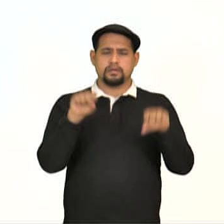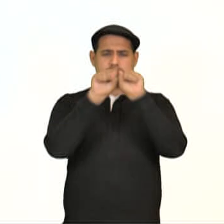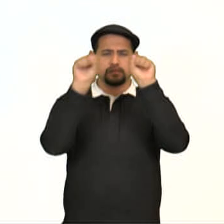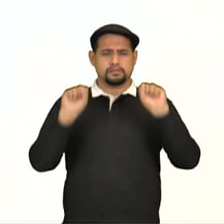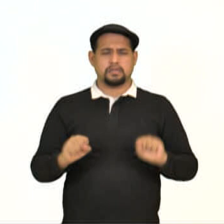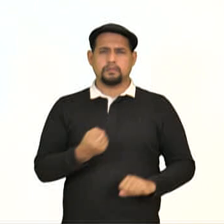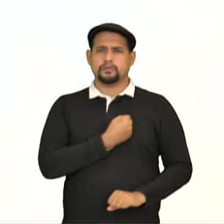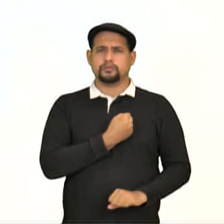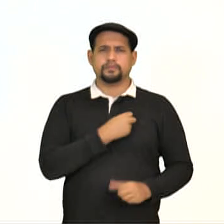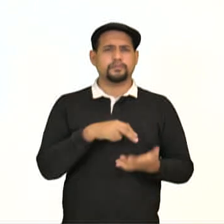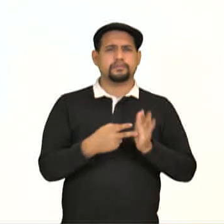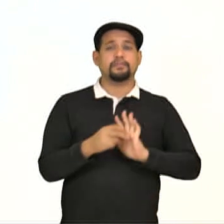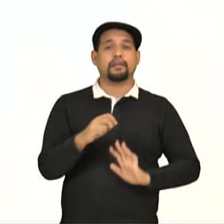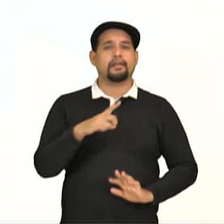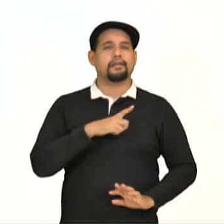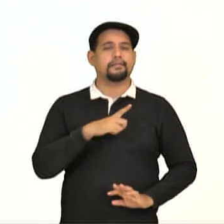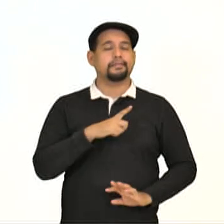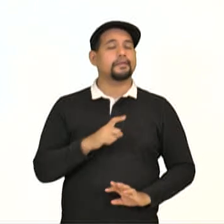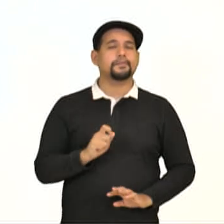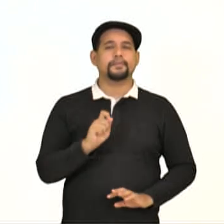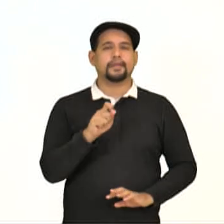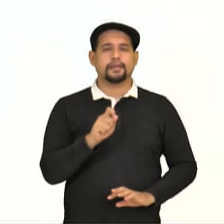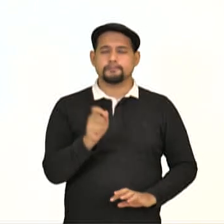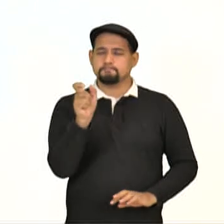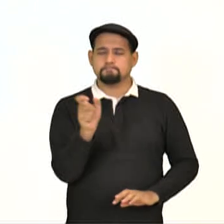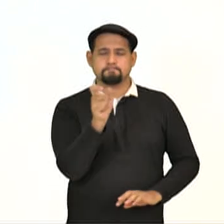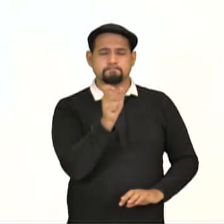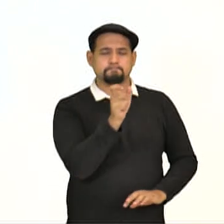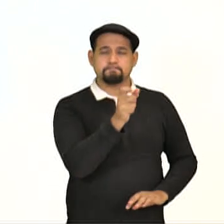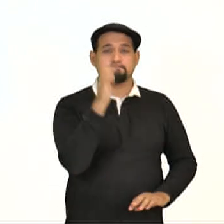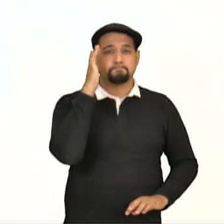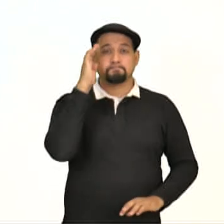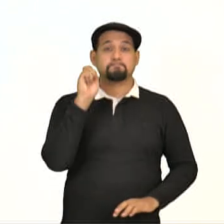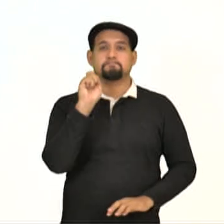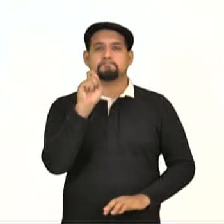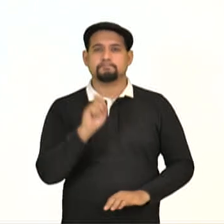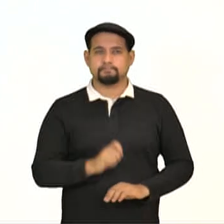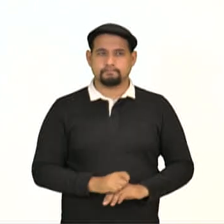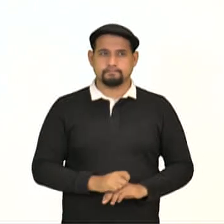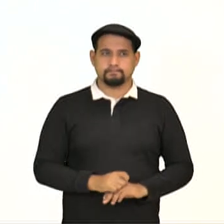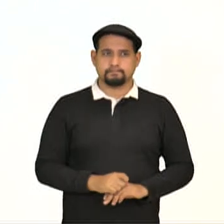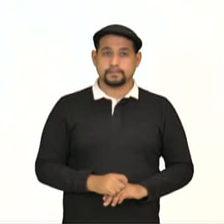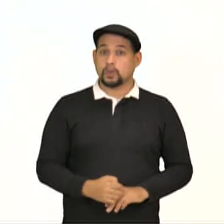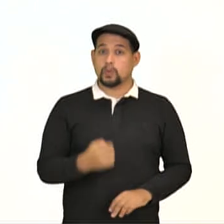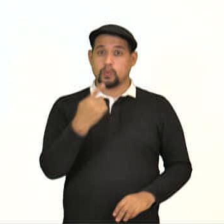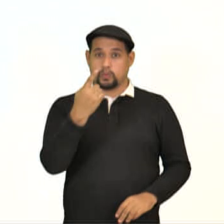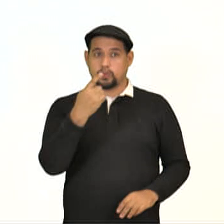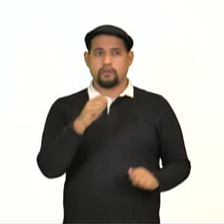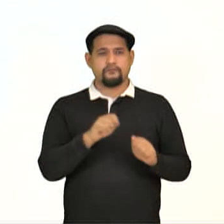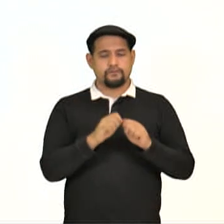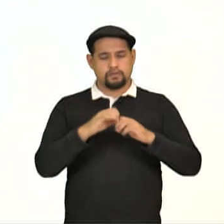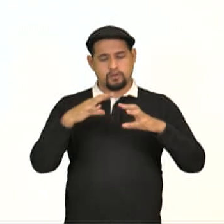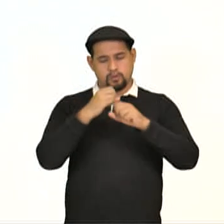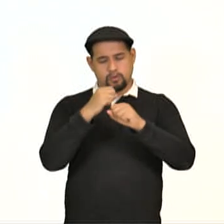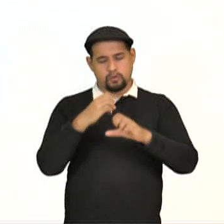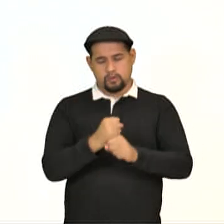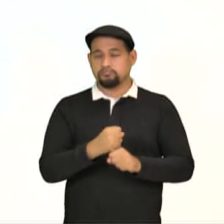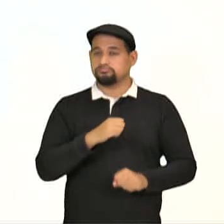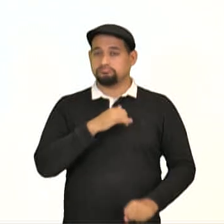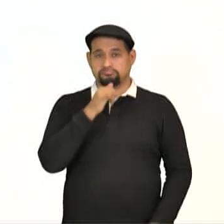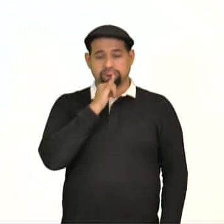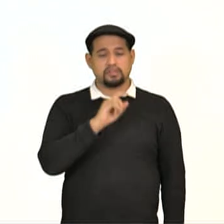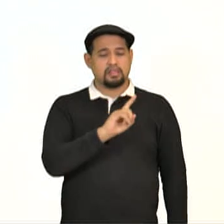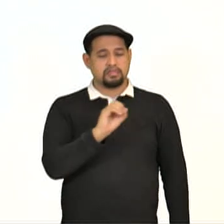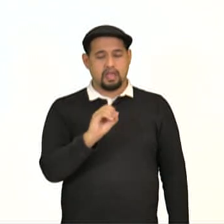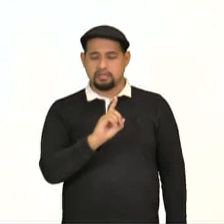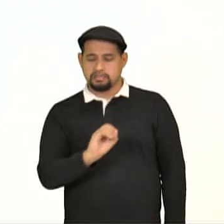de numeração, então, ele tem as seguintes características principais. 1. São feitos agrupamentos de 10 em